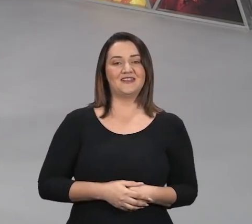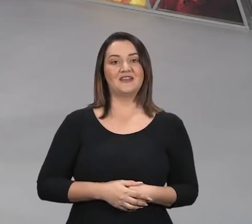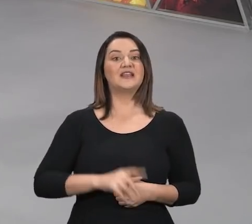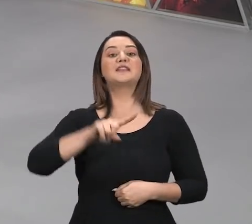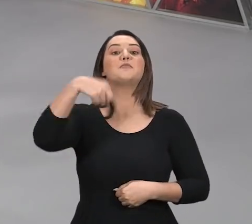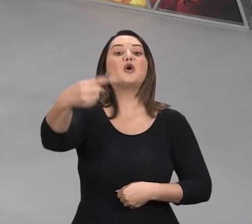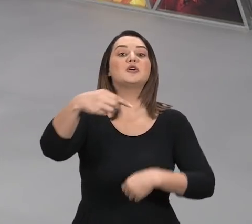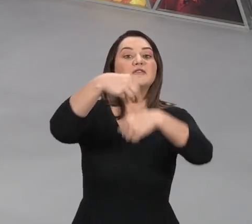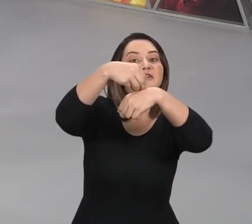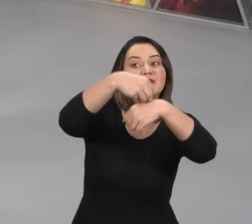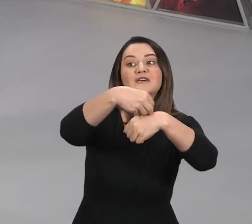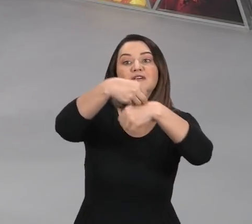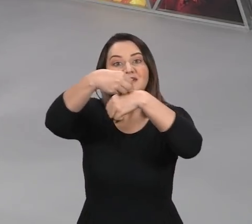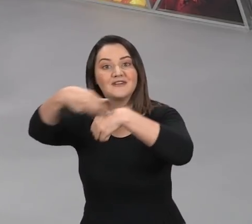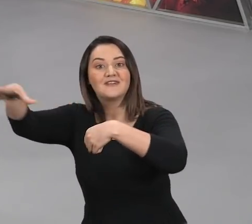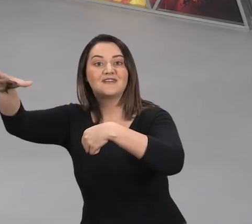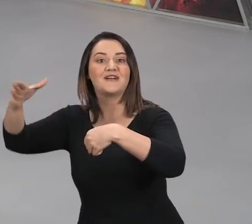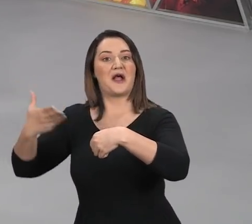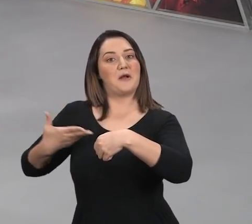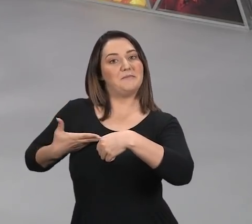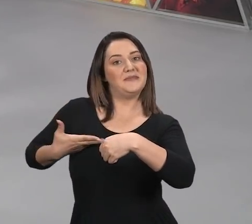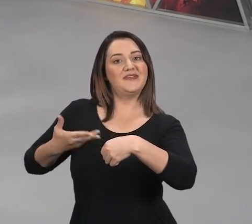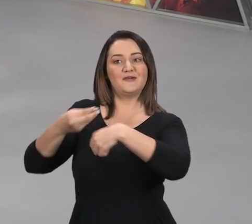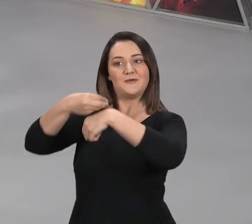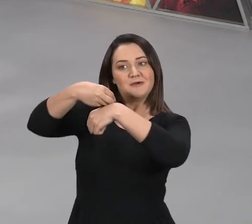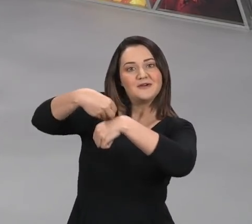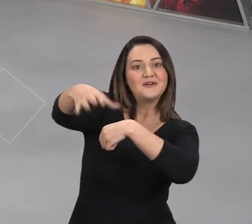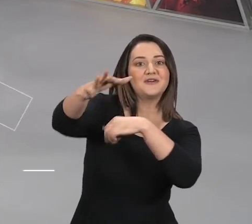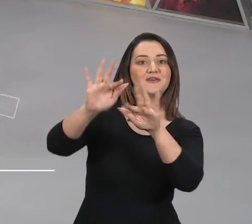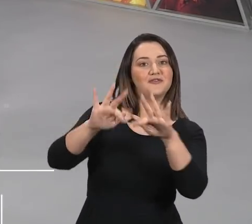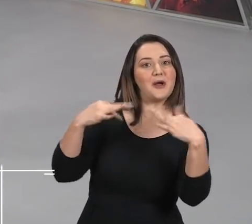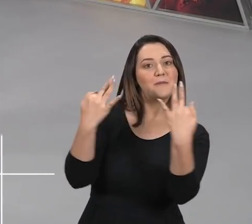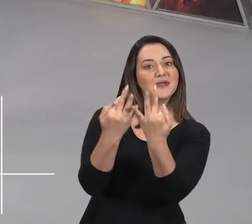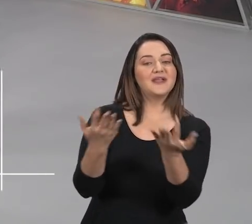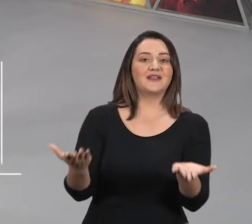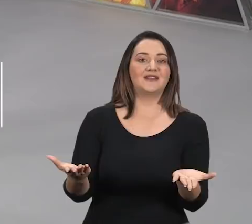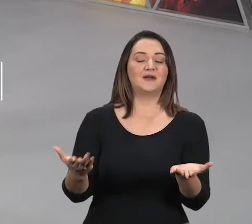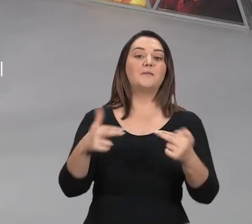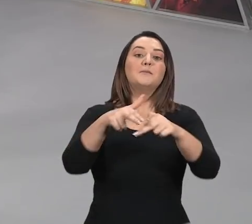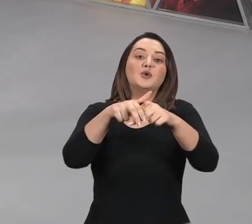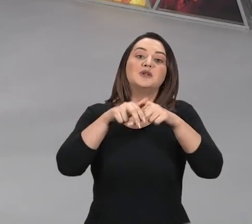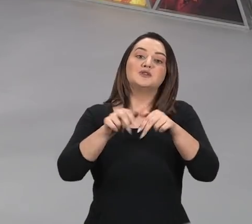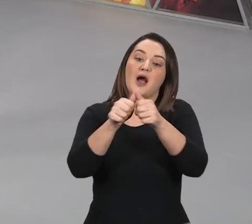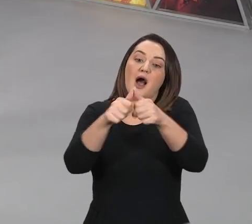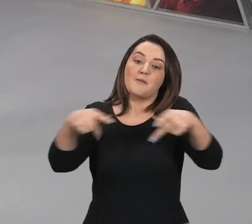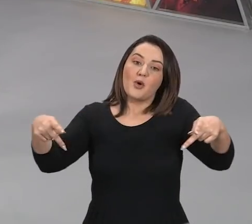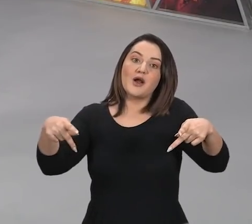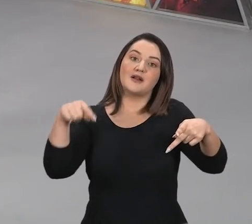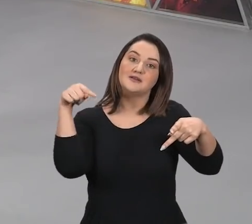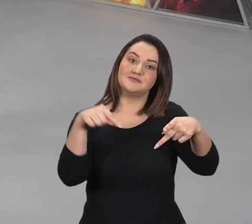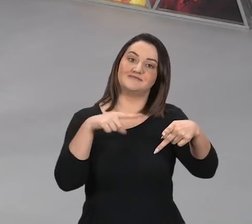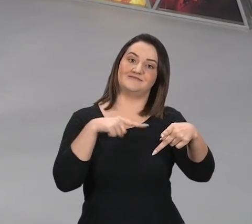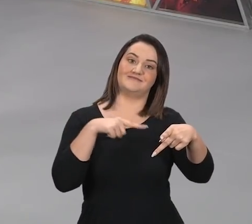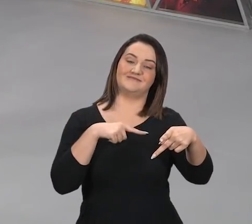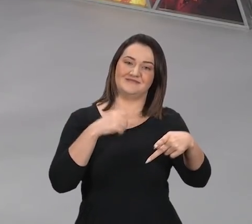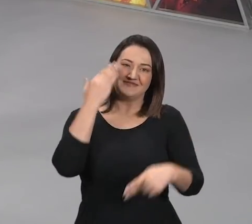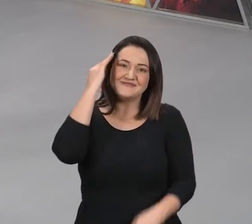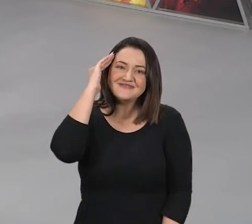devemos revelar para os nossos amigos e familiares. Foi assim que o Apocalipse chegou até nós.